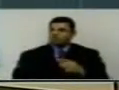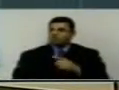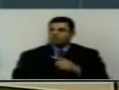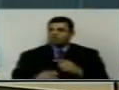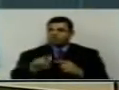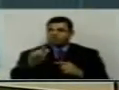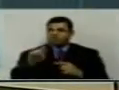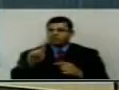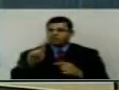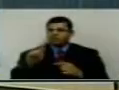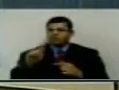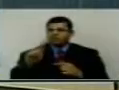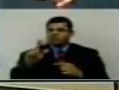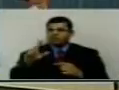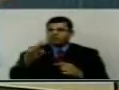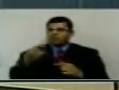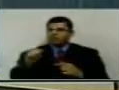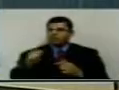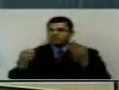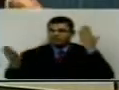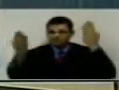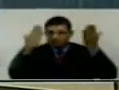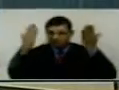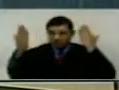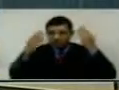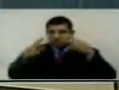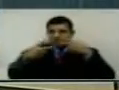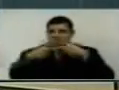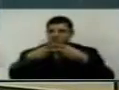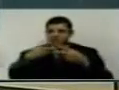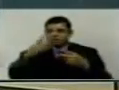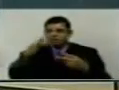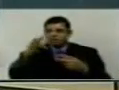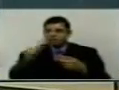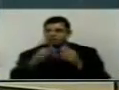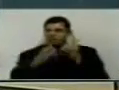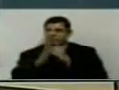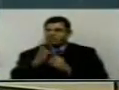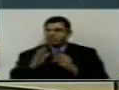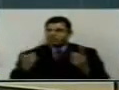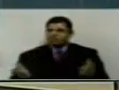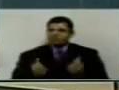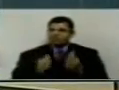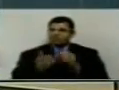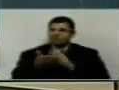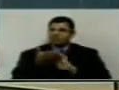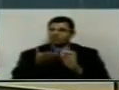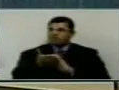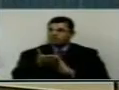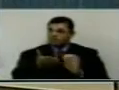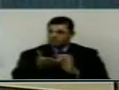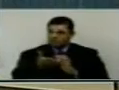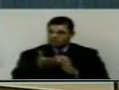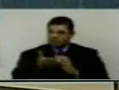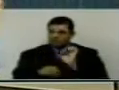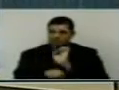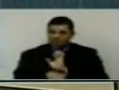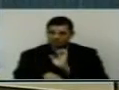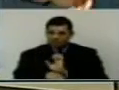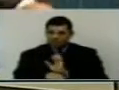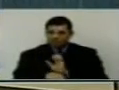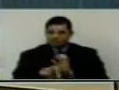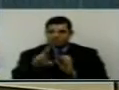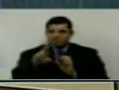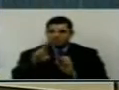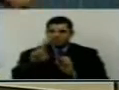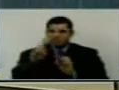é formada em psicologia, administração pública, diretora financeira de uma secretaria também do Estado. O Rodrigo, um